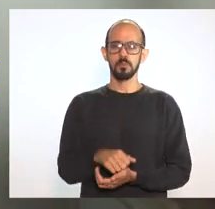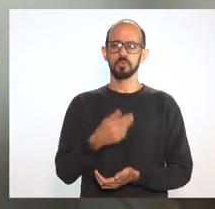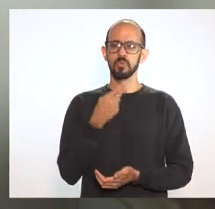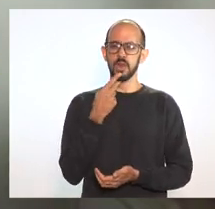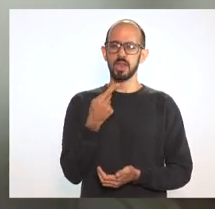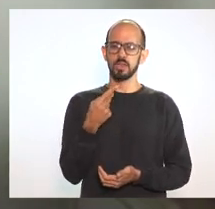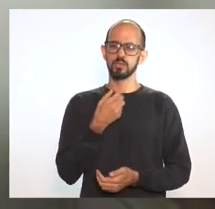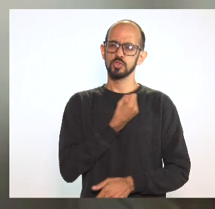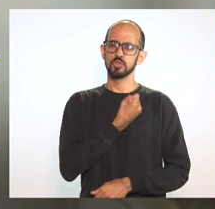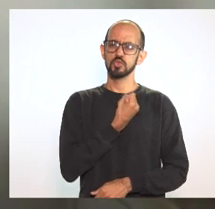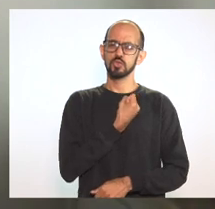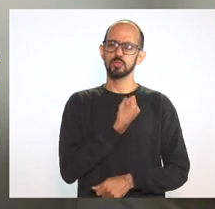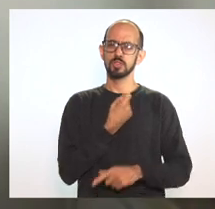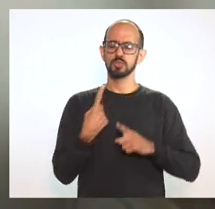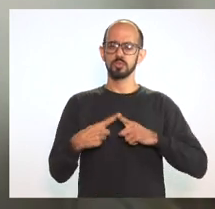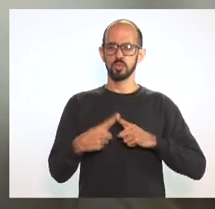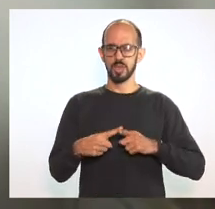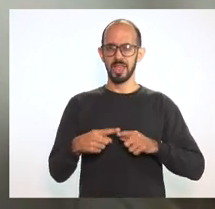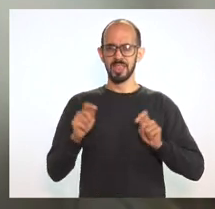sim,